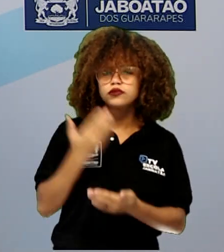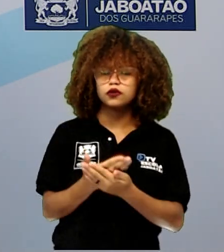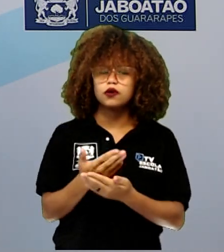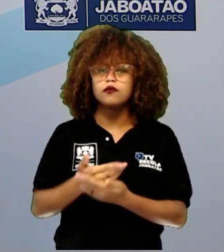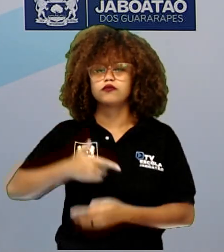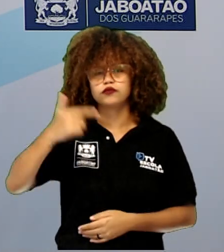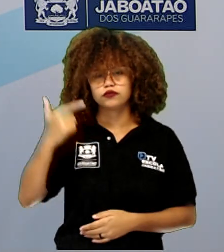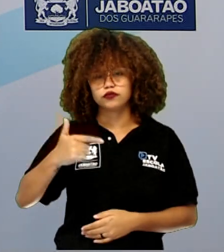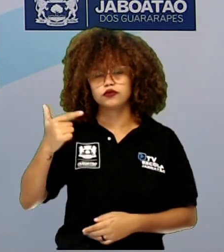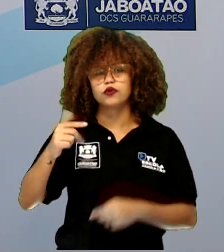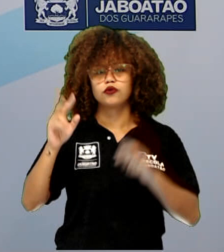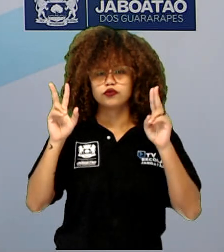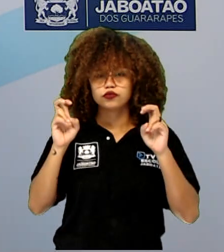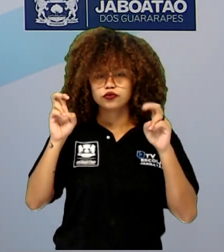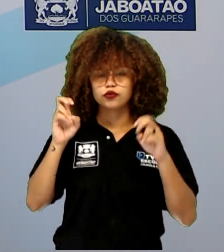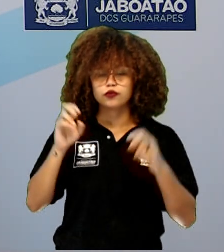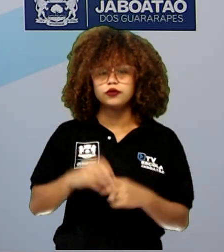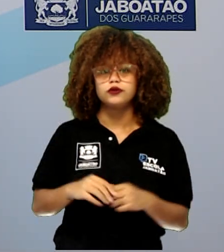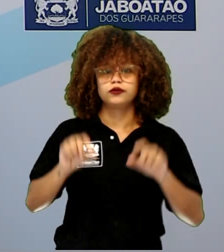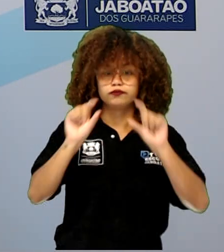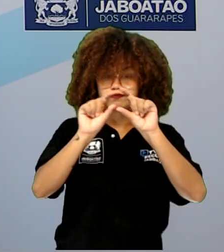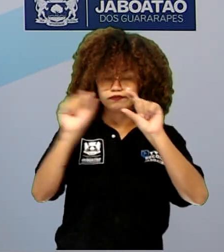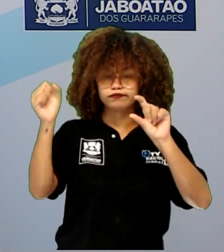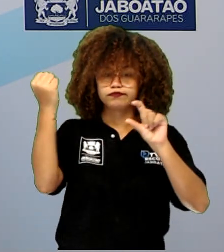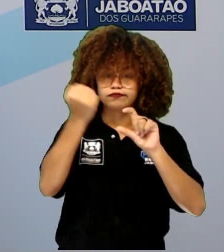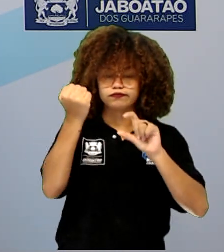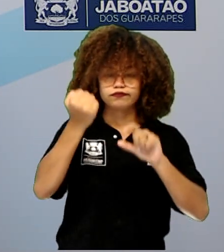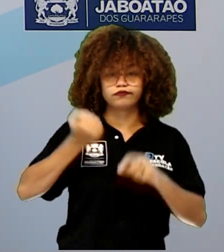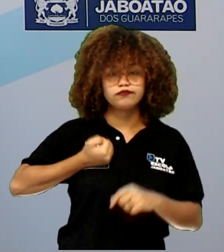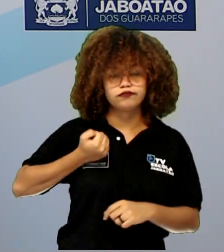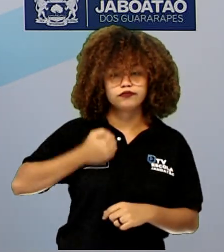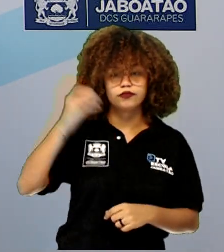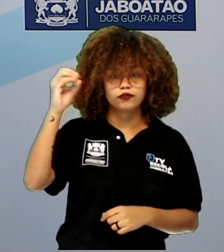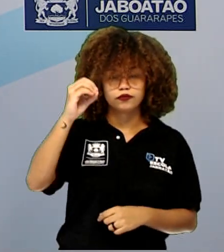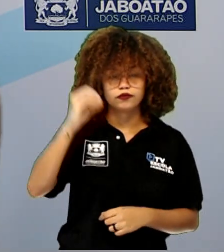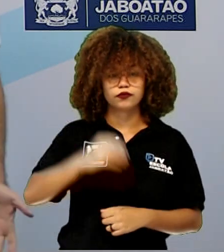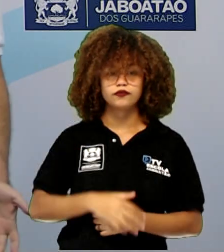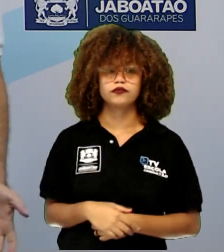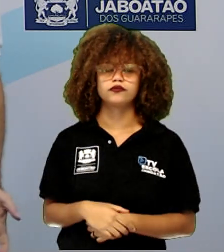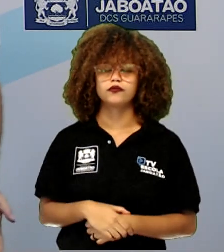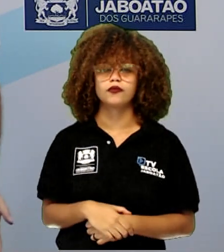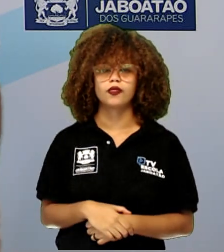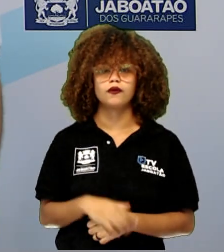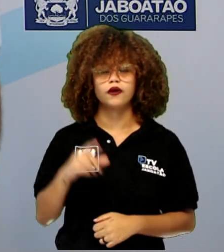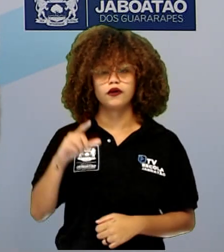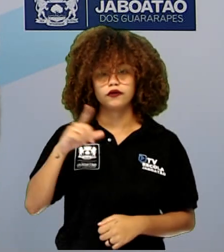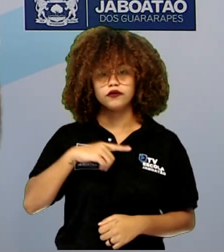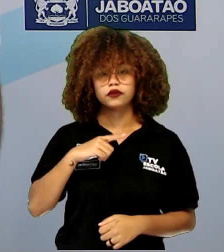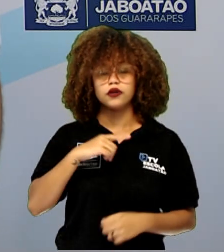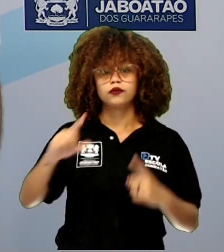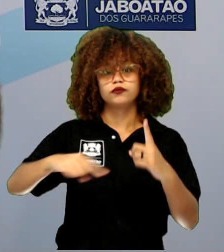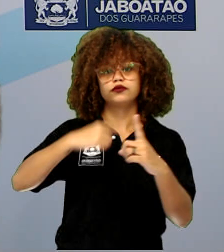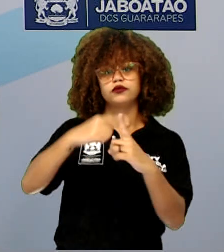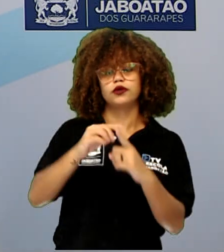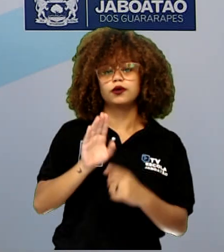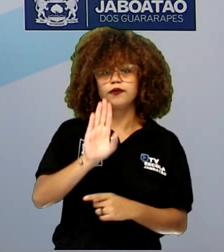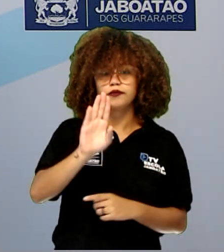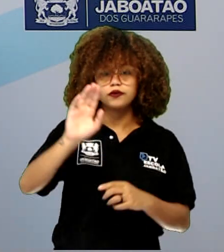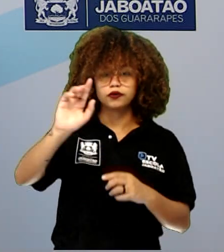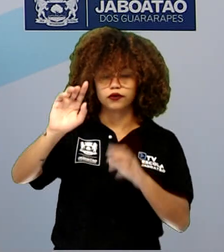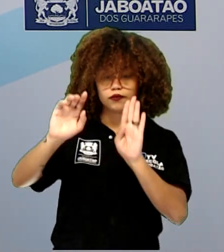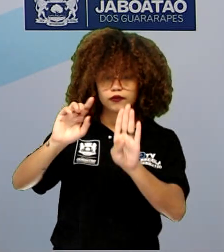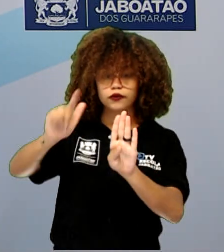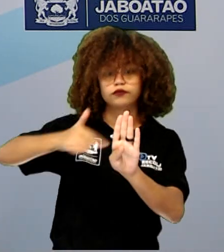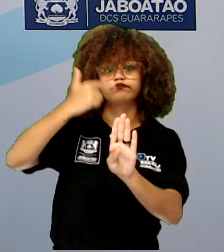uma aula 2 sobre potenciação com base negativa e expoente Epa vai ficar positivo então B elevado a